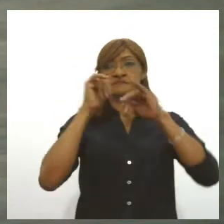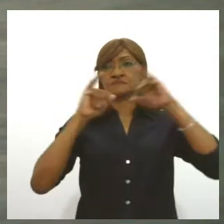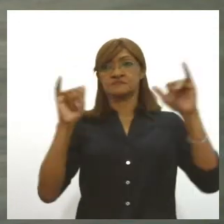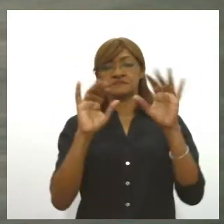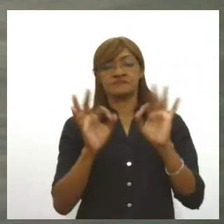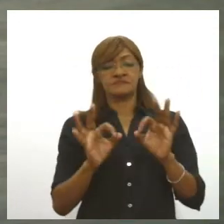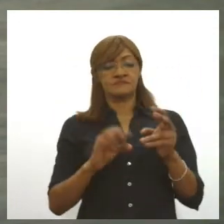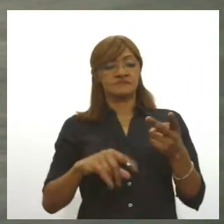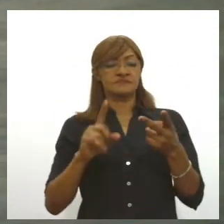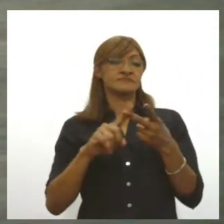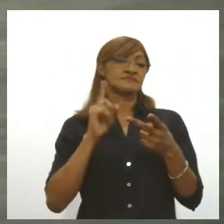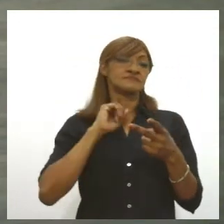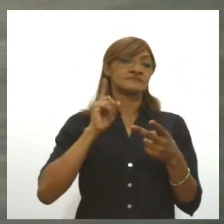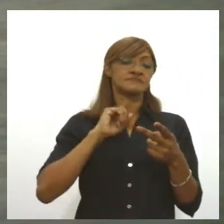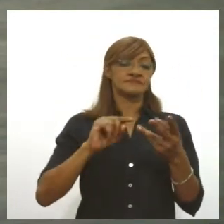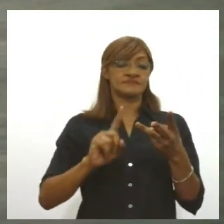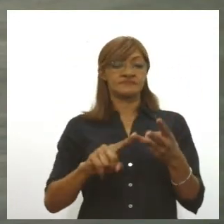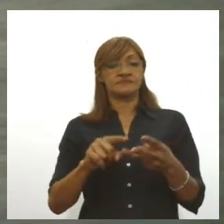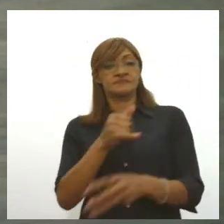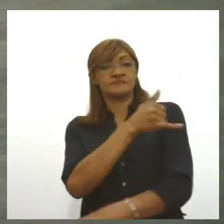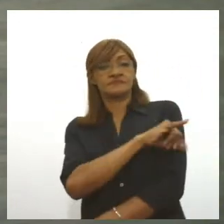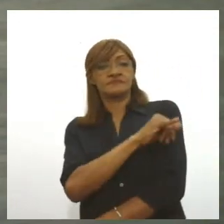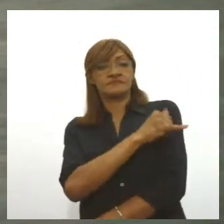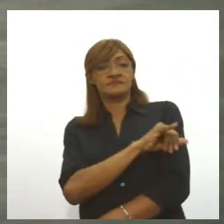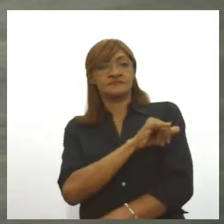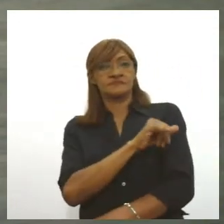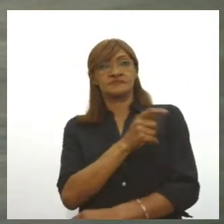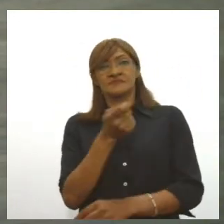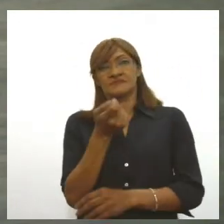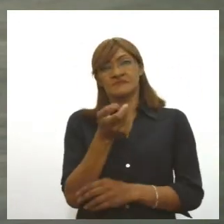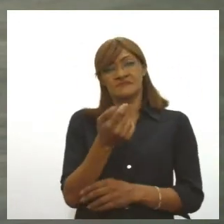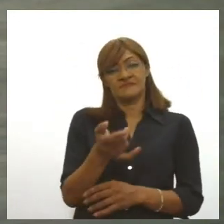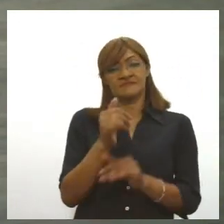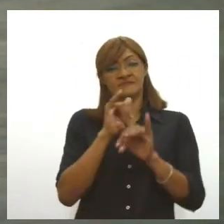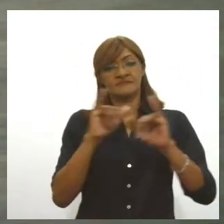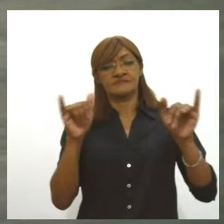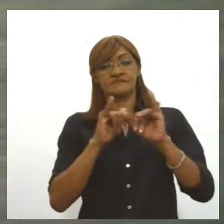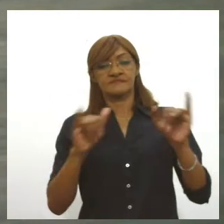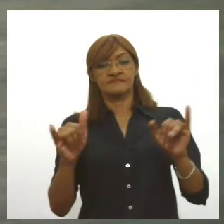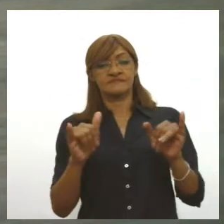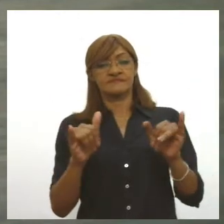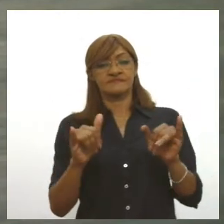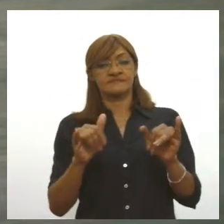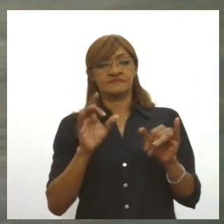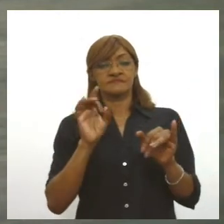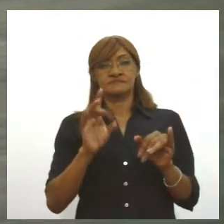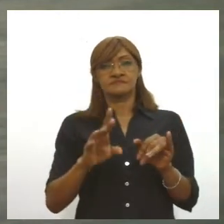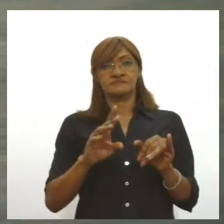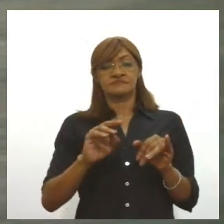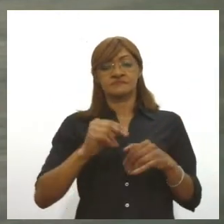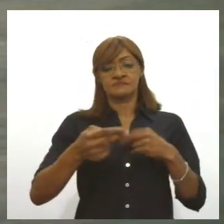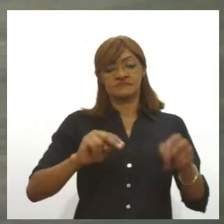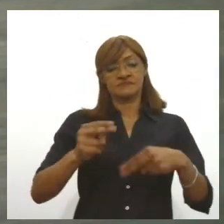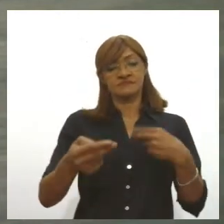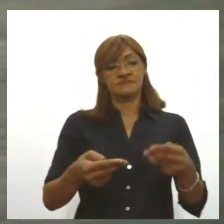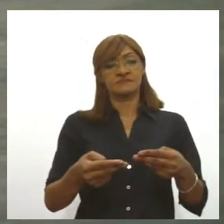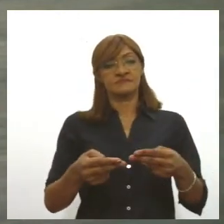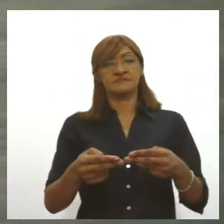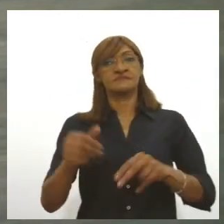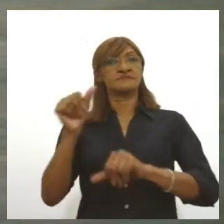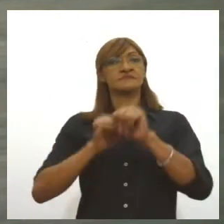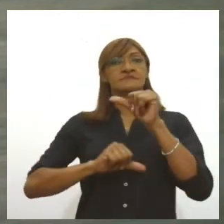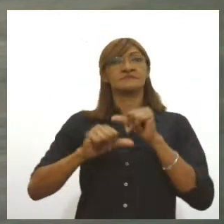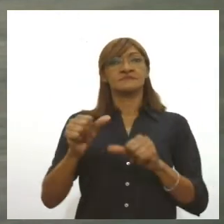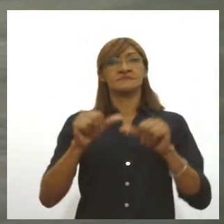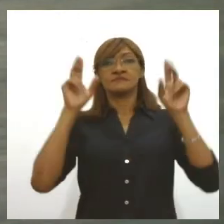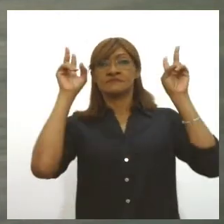Minas Gerais e Rio de Janeiro divulgaram parcialmente, né, que eles atualizaram os dados só de mortes. E mudando um pouco de assunto,